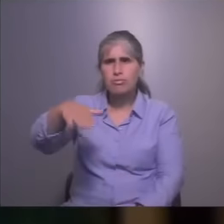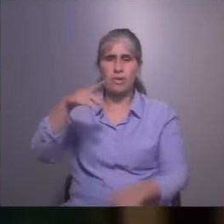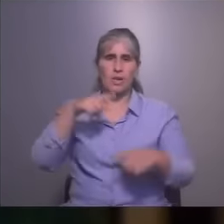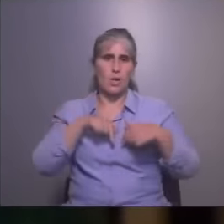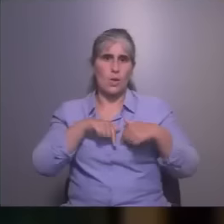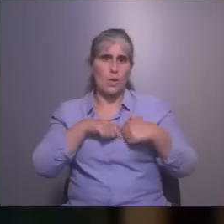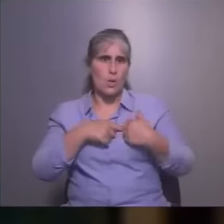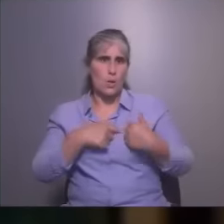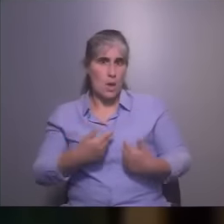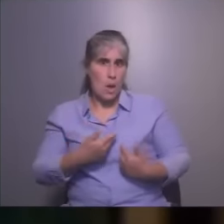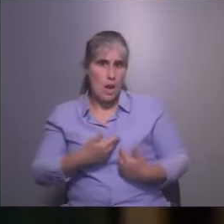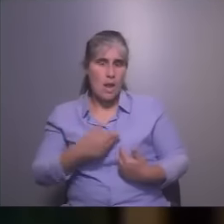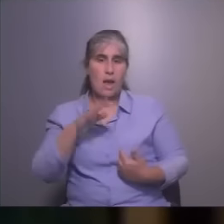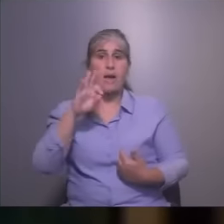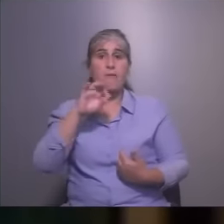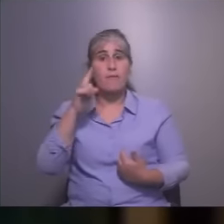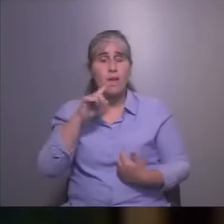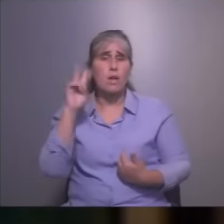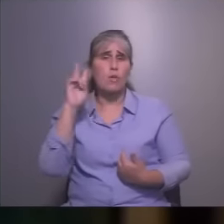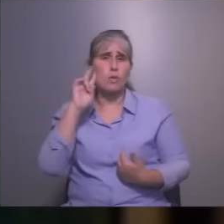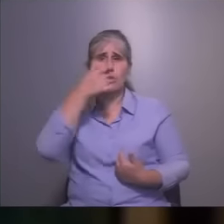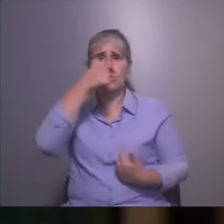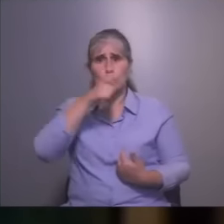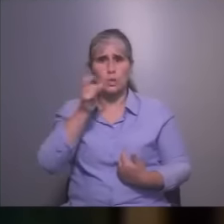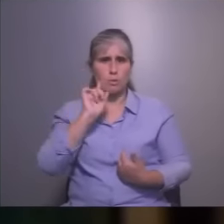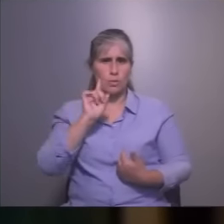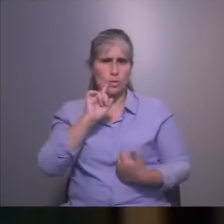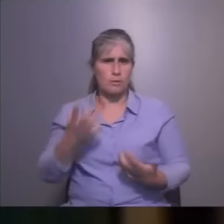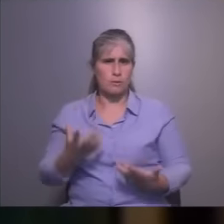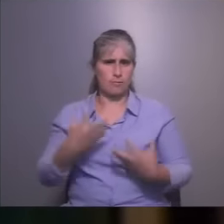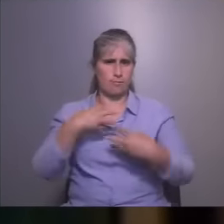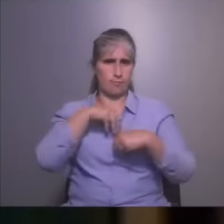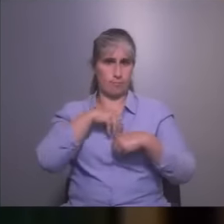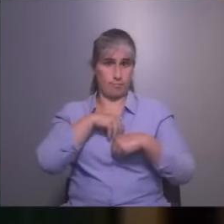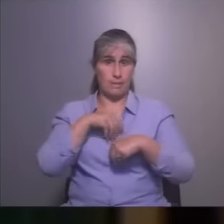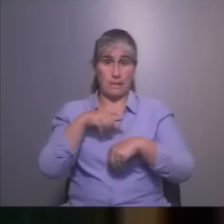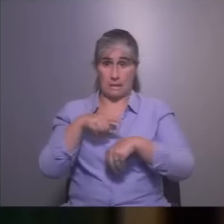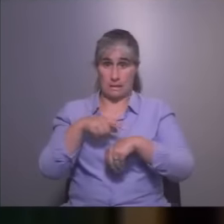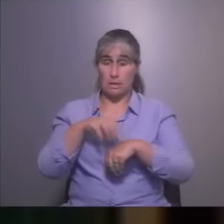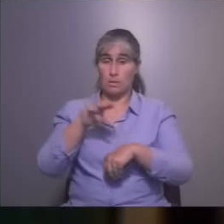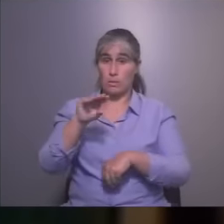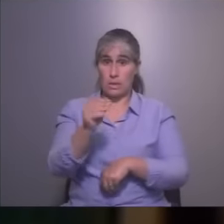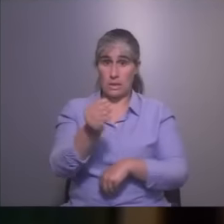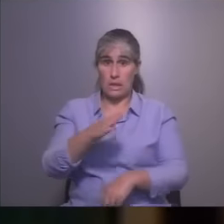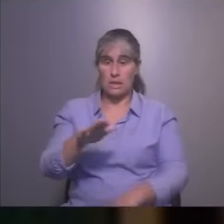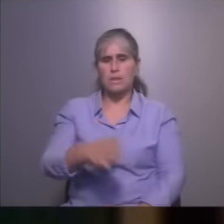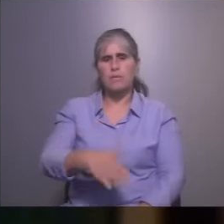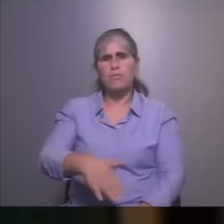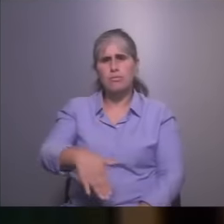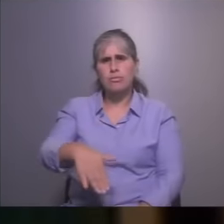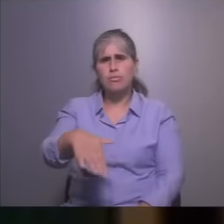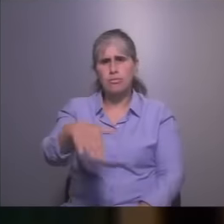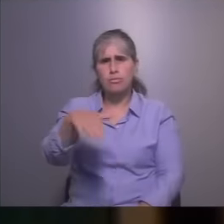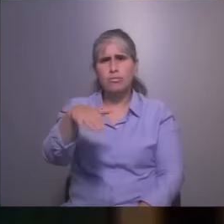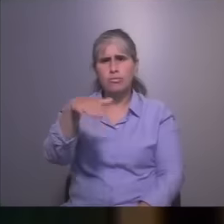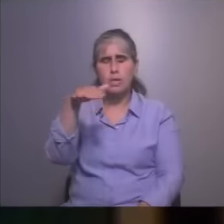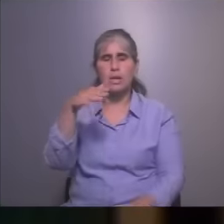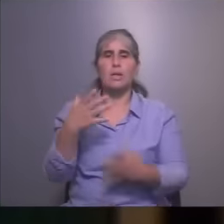A infância é esse tempo privilegiado de crescimento e de maturação do coração, da fé e dos valores humanos e